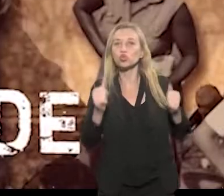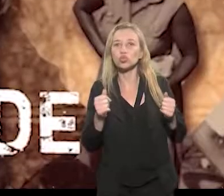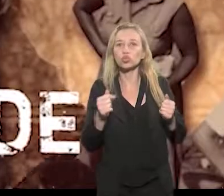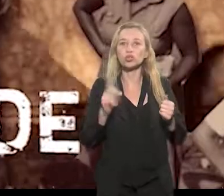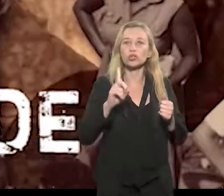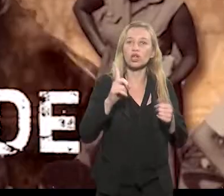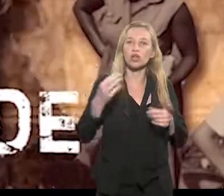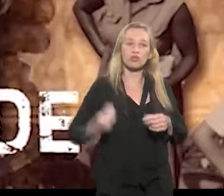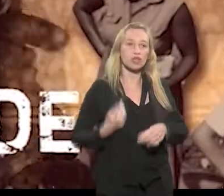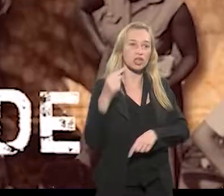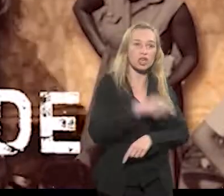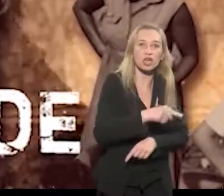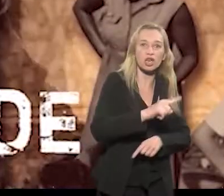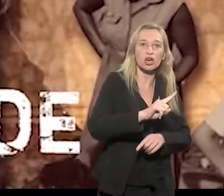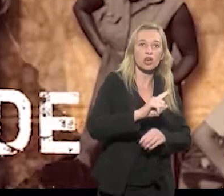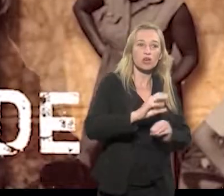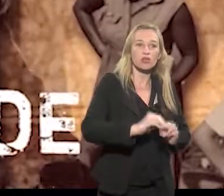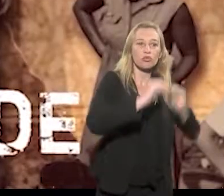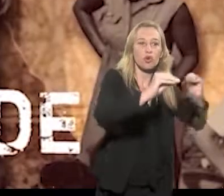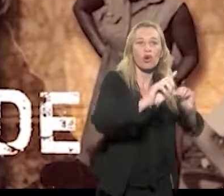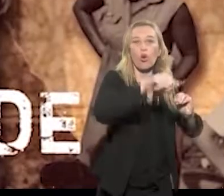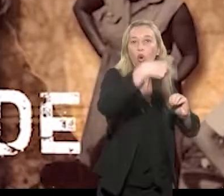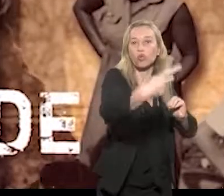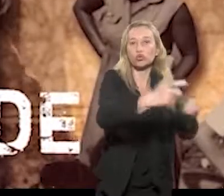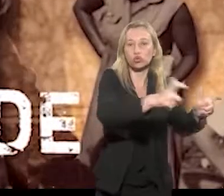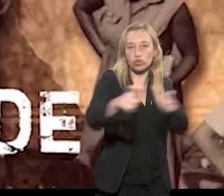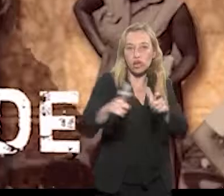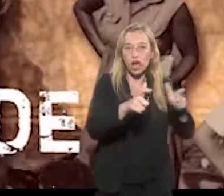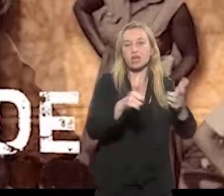coisa toda, que não vieram para cá, foram para outras